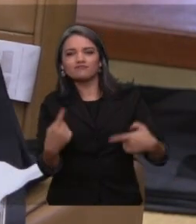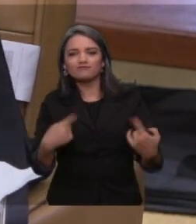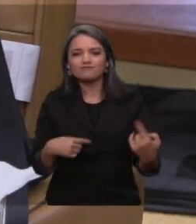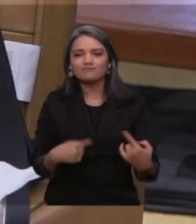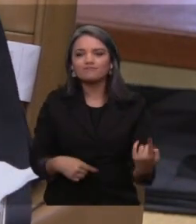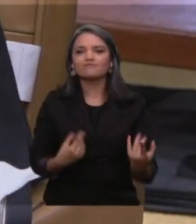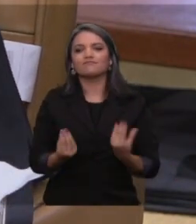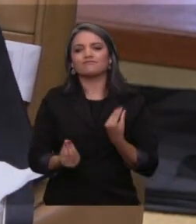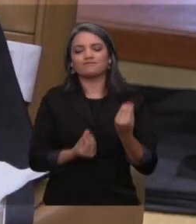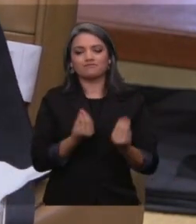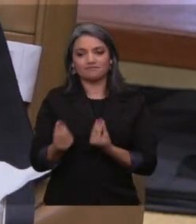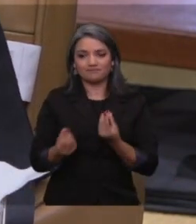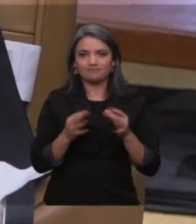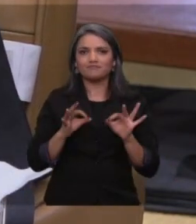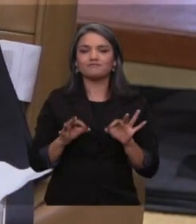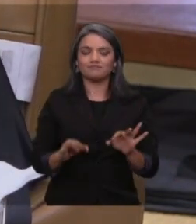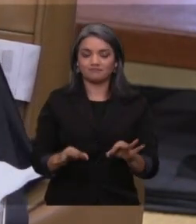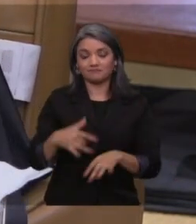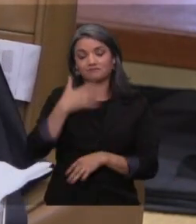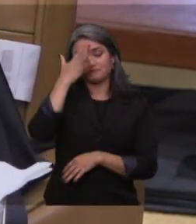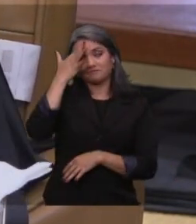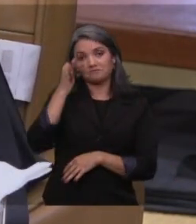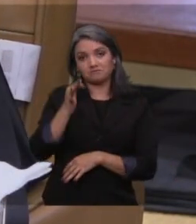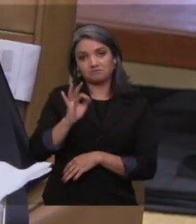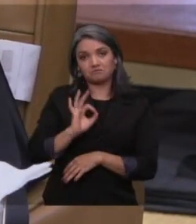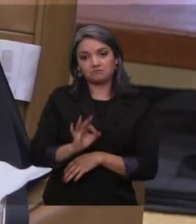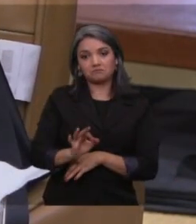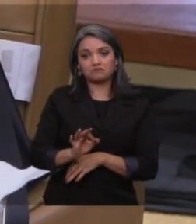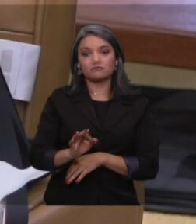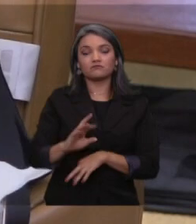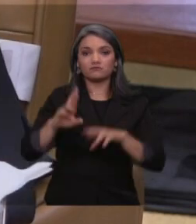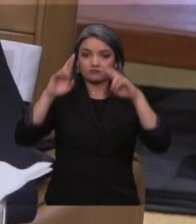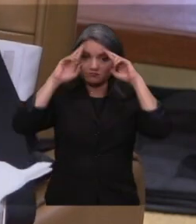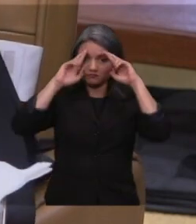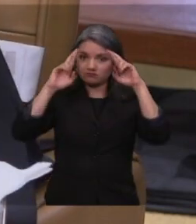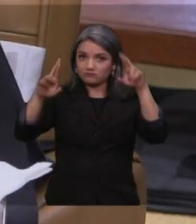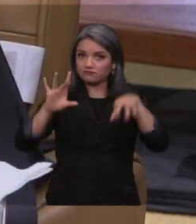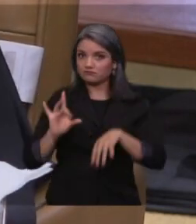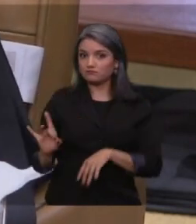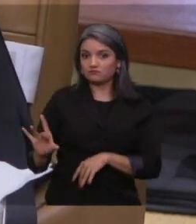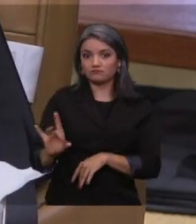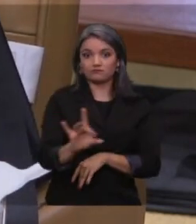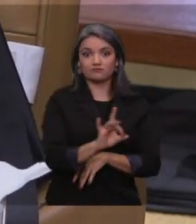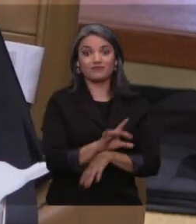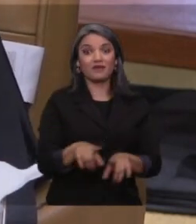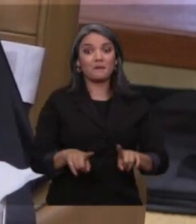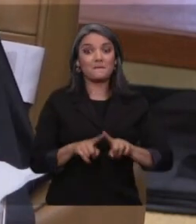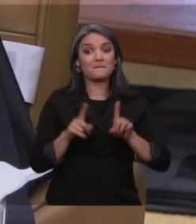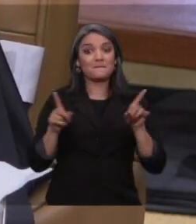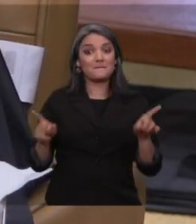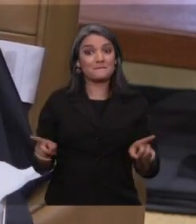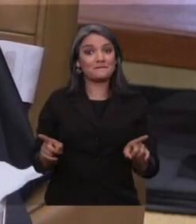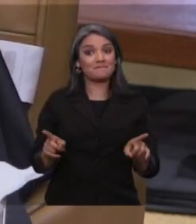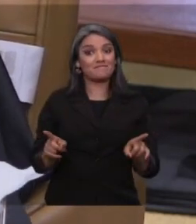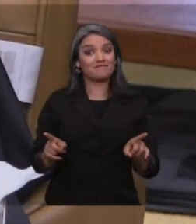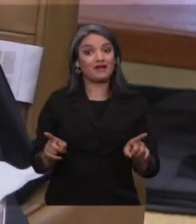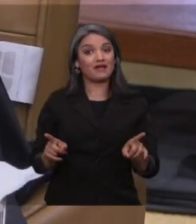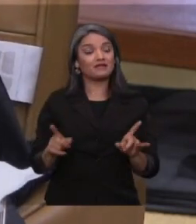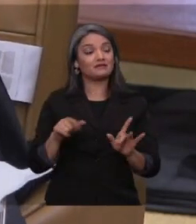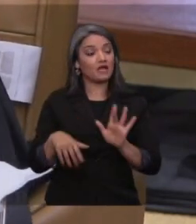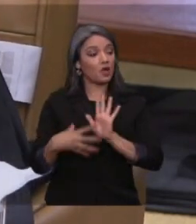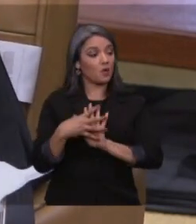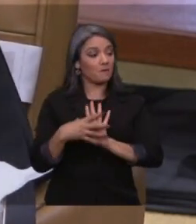efetivamente bem essas sustentações e respeito imensamente, mas este era o modelo de antes da